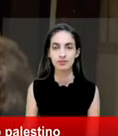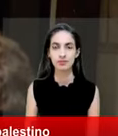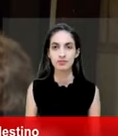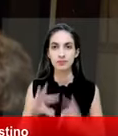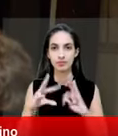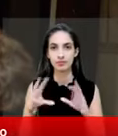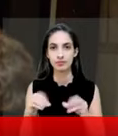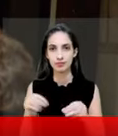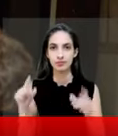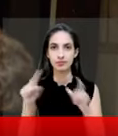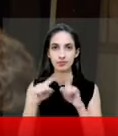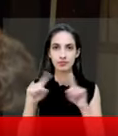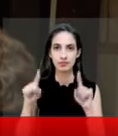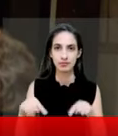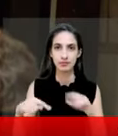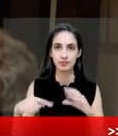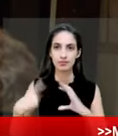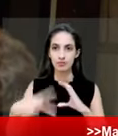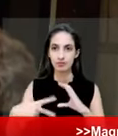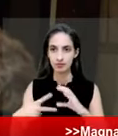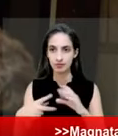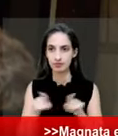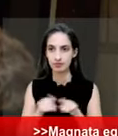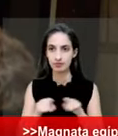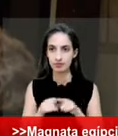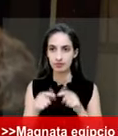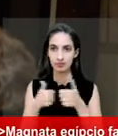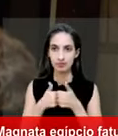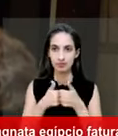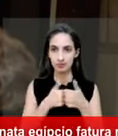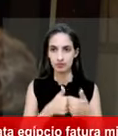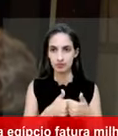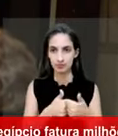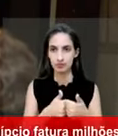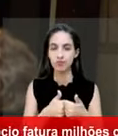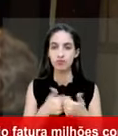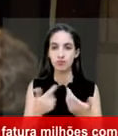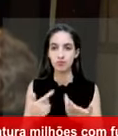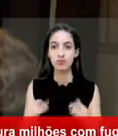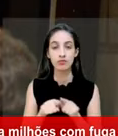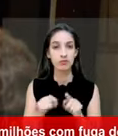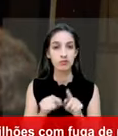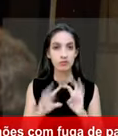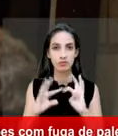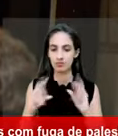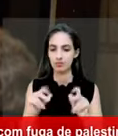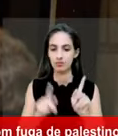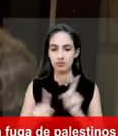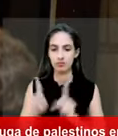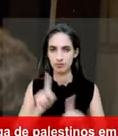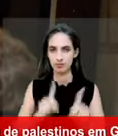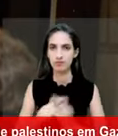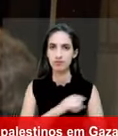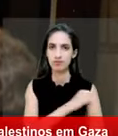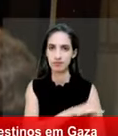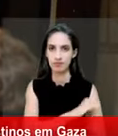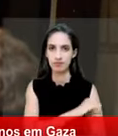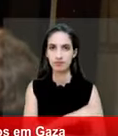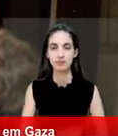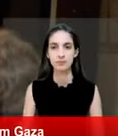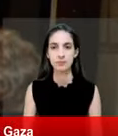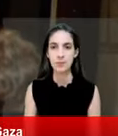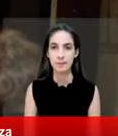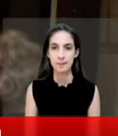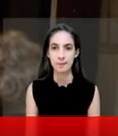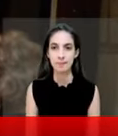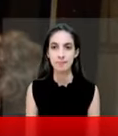nos acompanham pela TV Câmara, e a toda a população carioca. Presidenta, como já